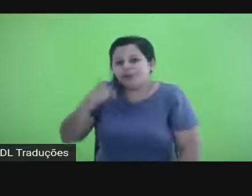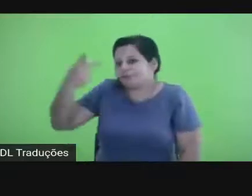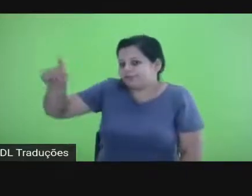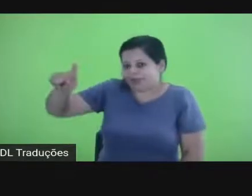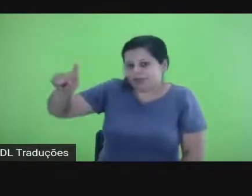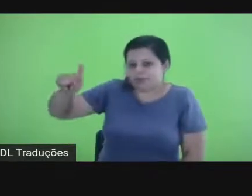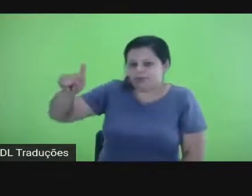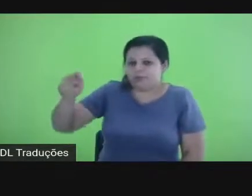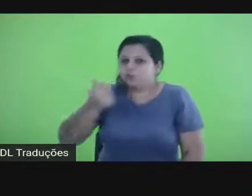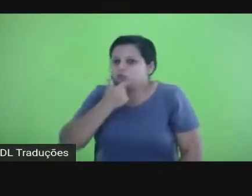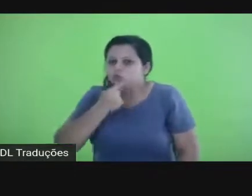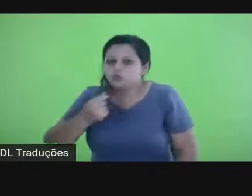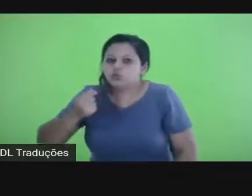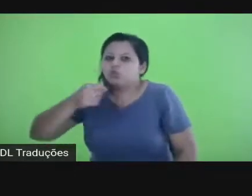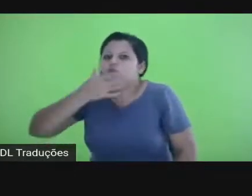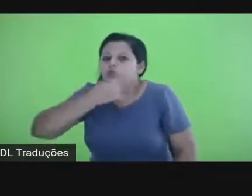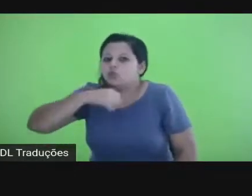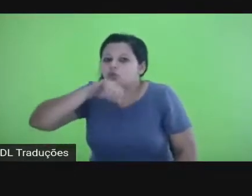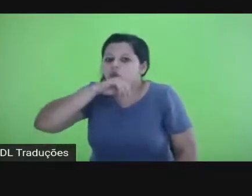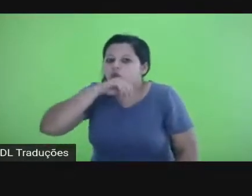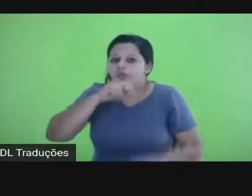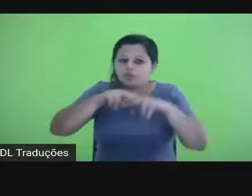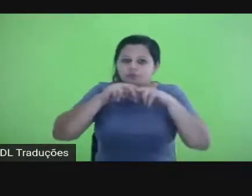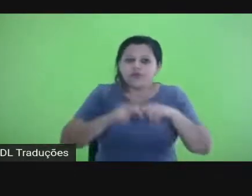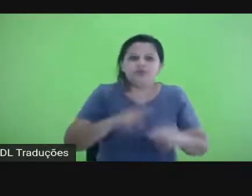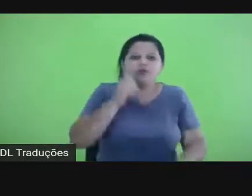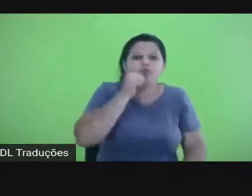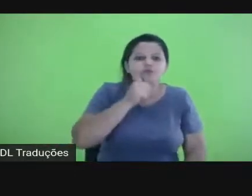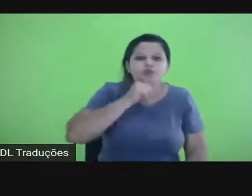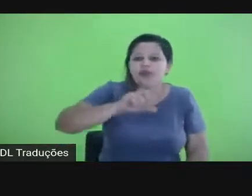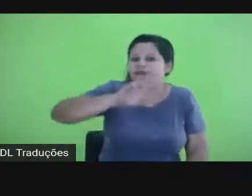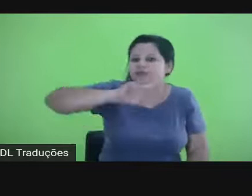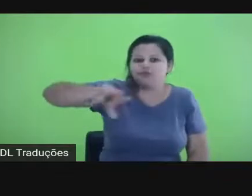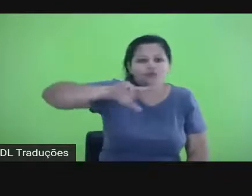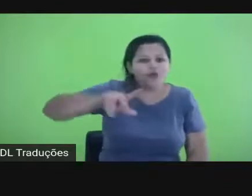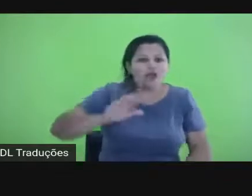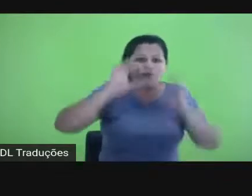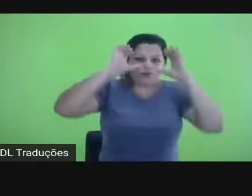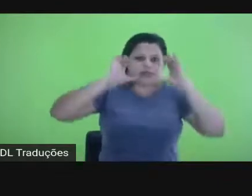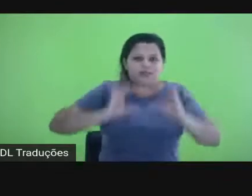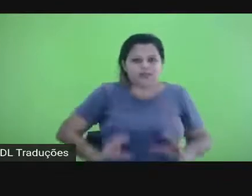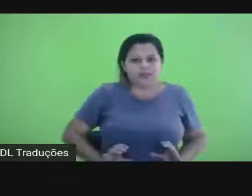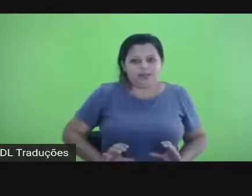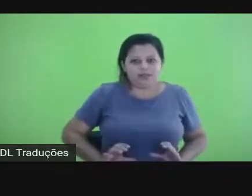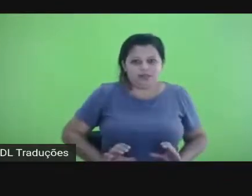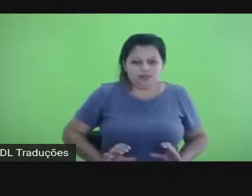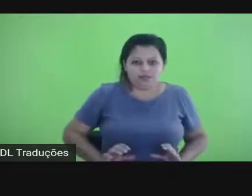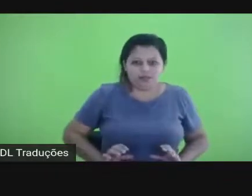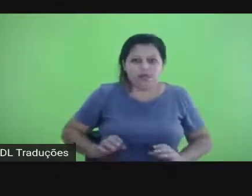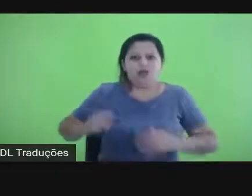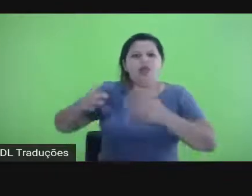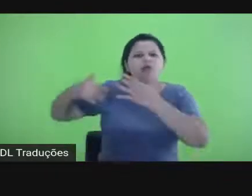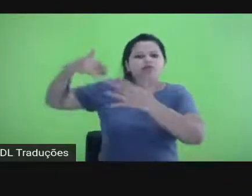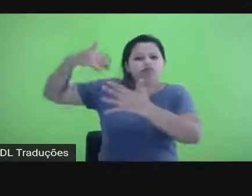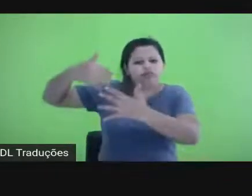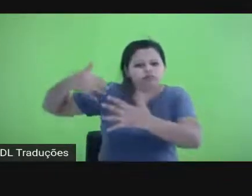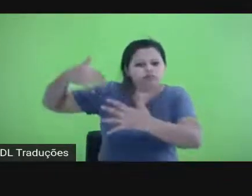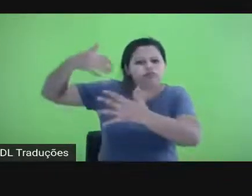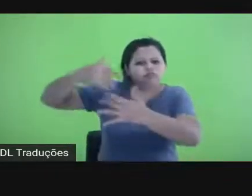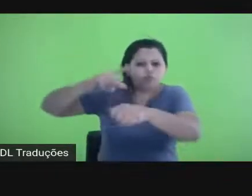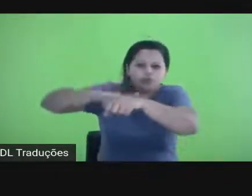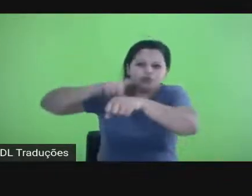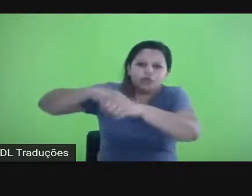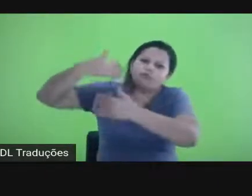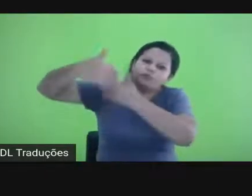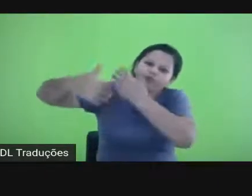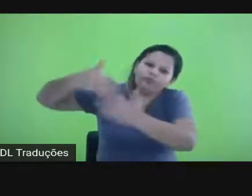isso significa o quê? Que as mulheres não eram consideradas cidadãs. Isso mudou ao longo do tempo, a gente foi caminhando,